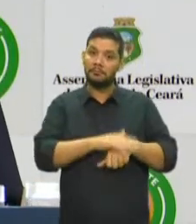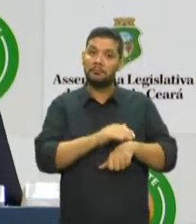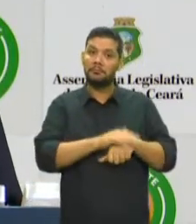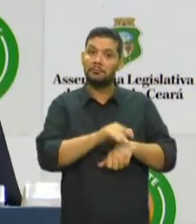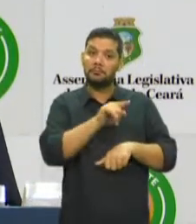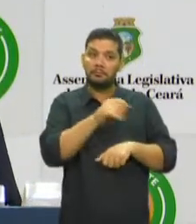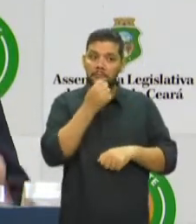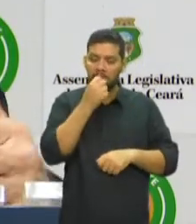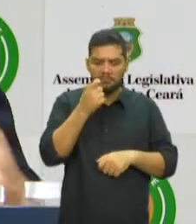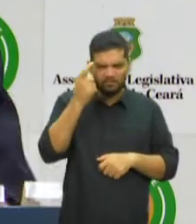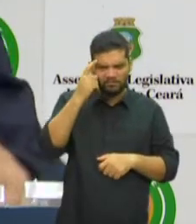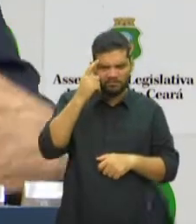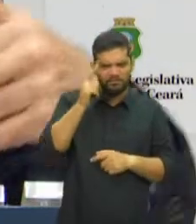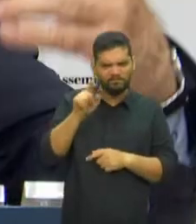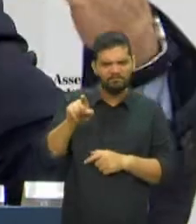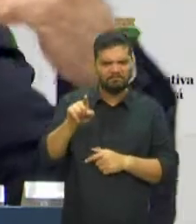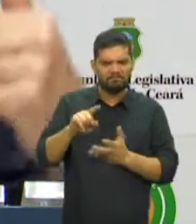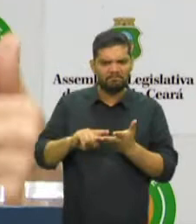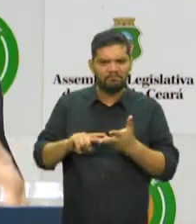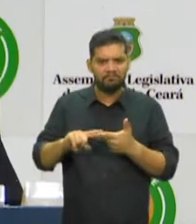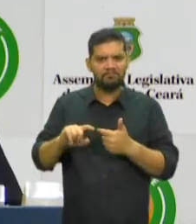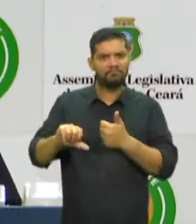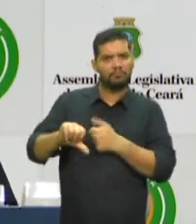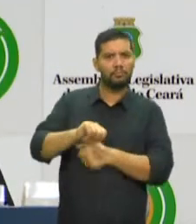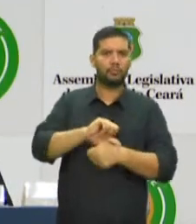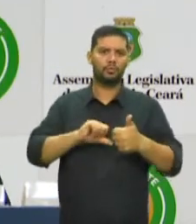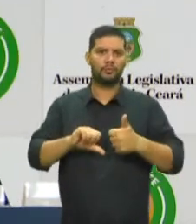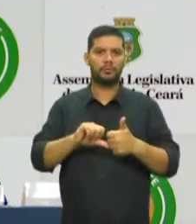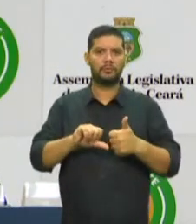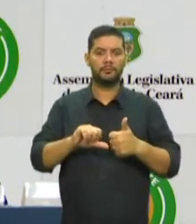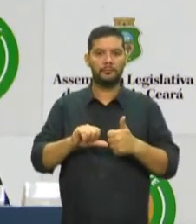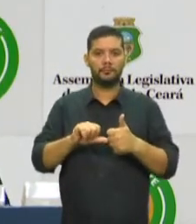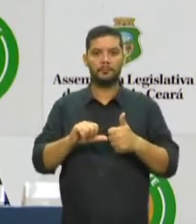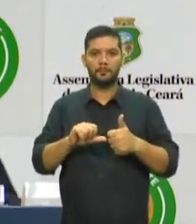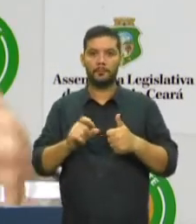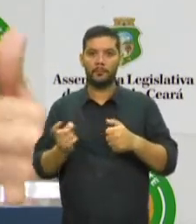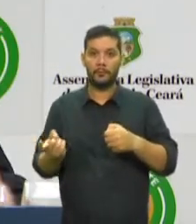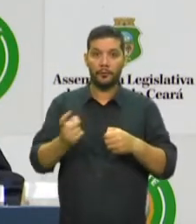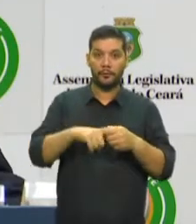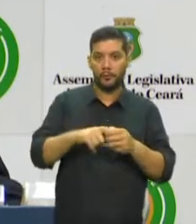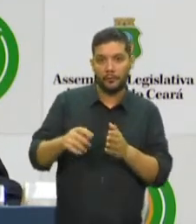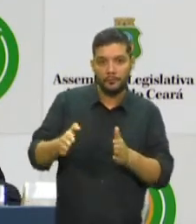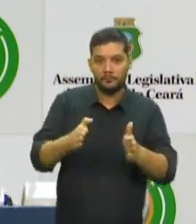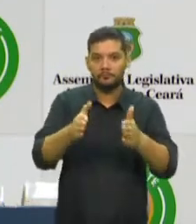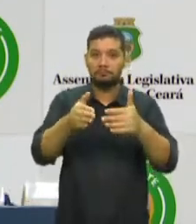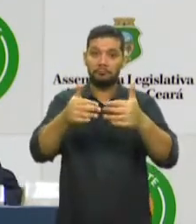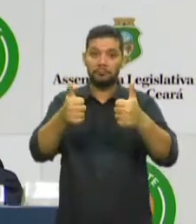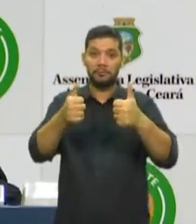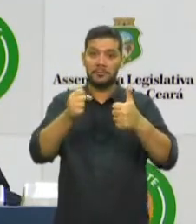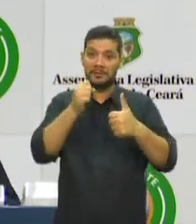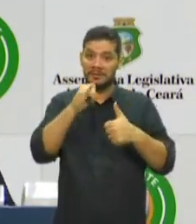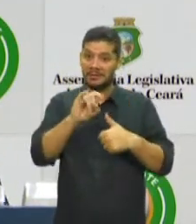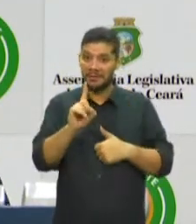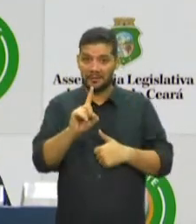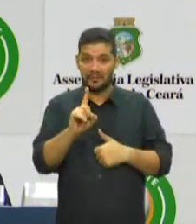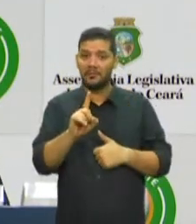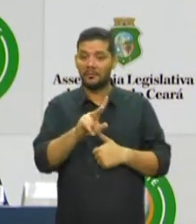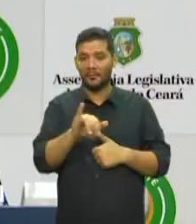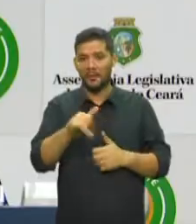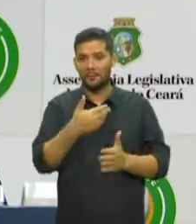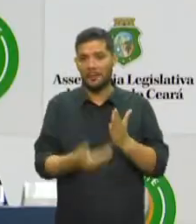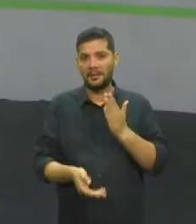que ele possa fazer um redirecionamento do seu governo. Senão, a tendência é piorar ainda